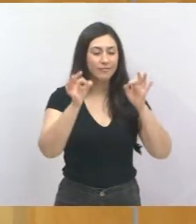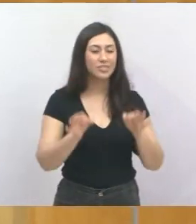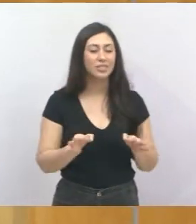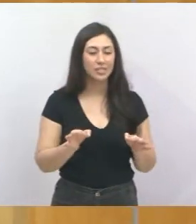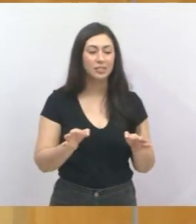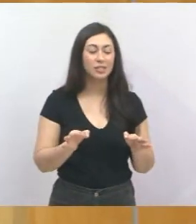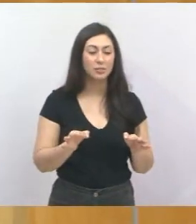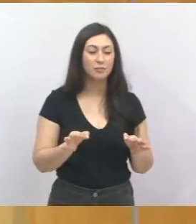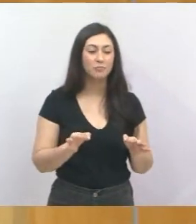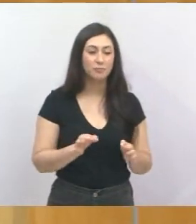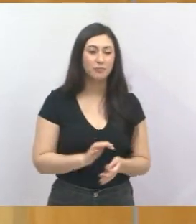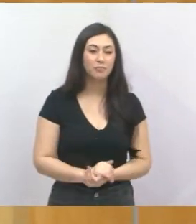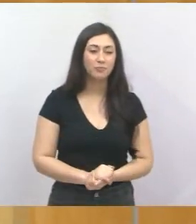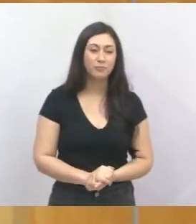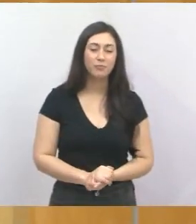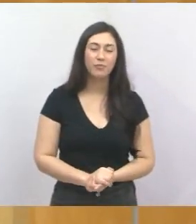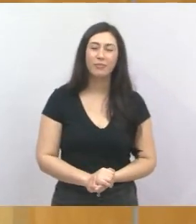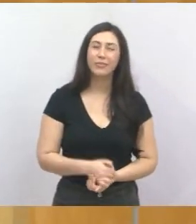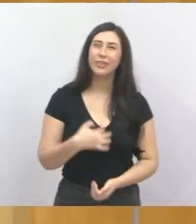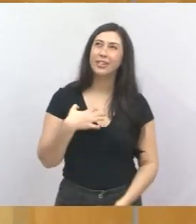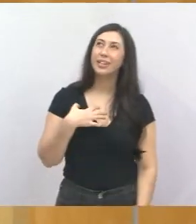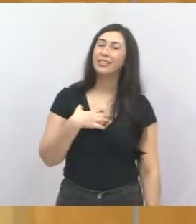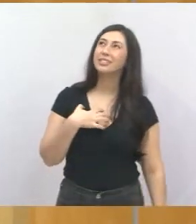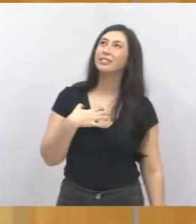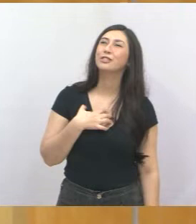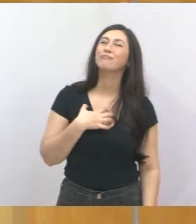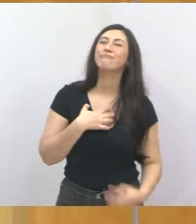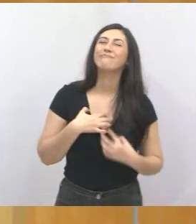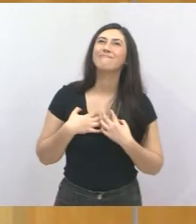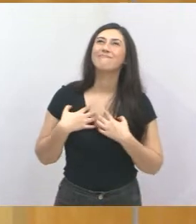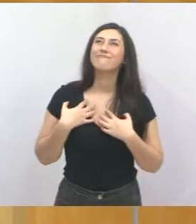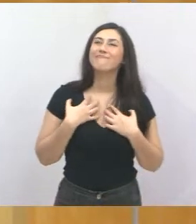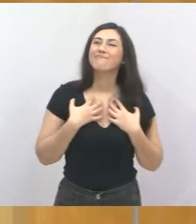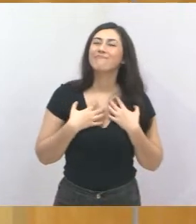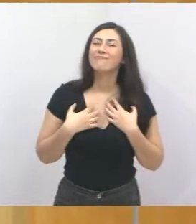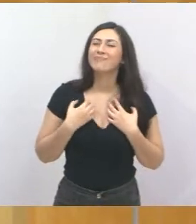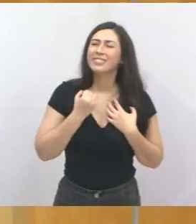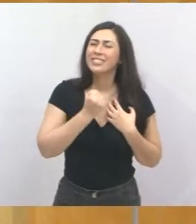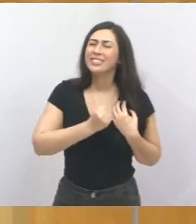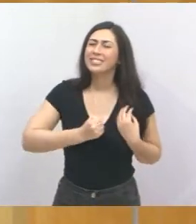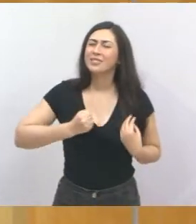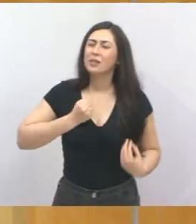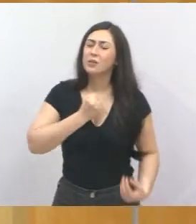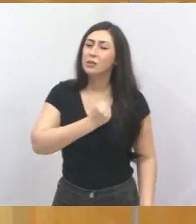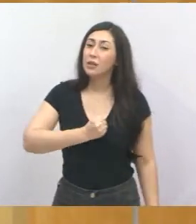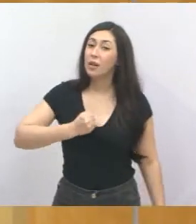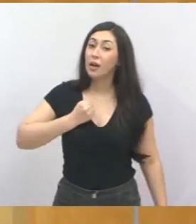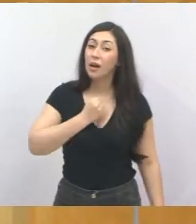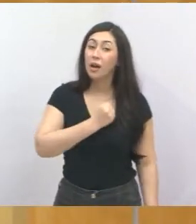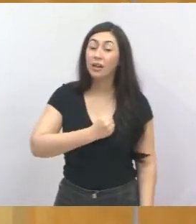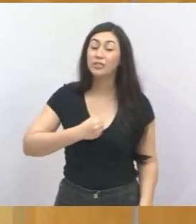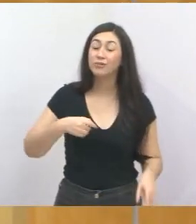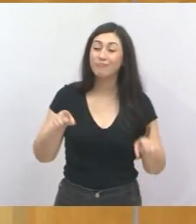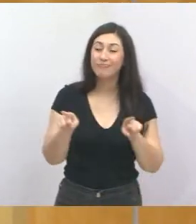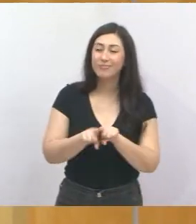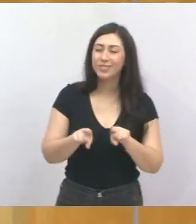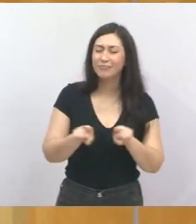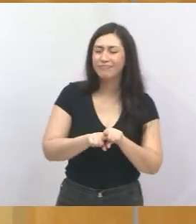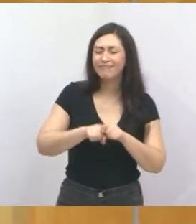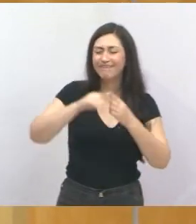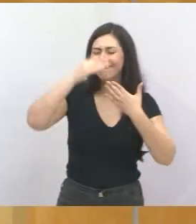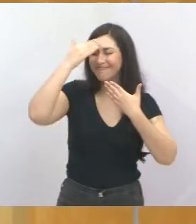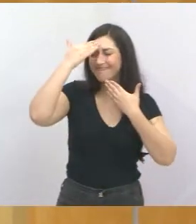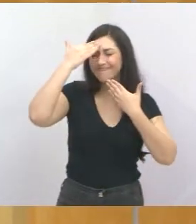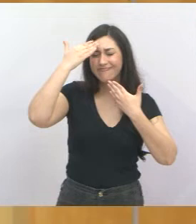certeza. Fica aquele misto de sentimentos, de saudade, mas também de gratidão